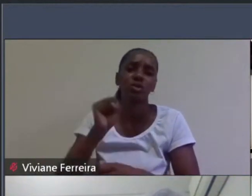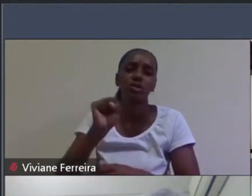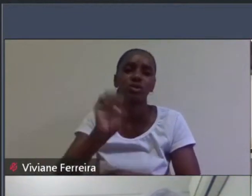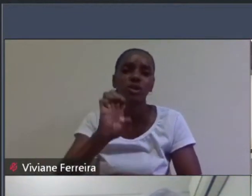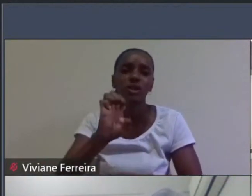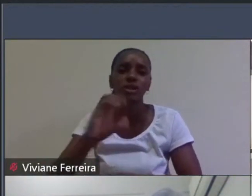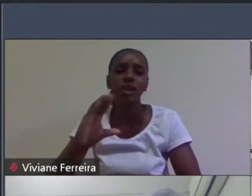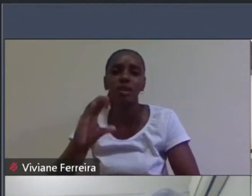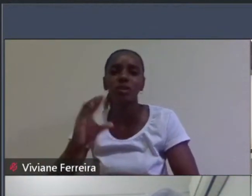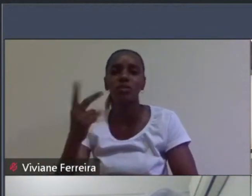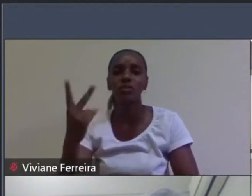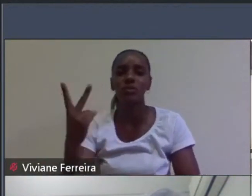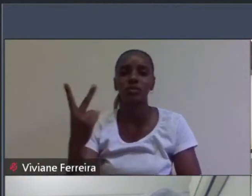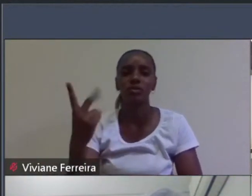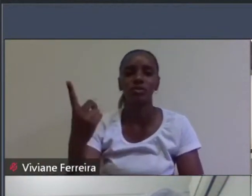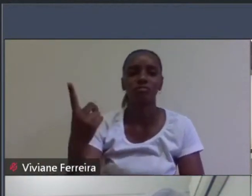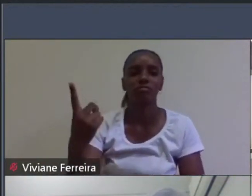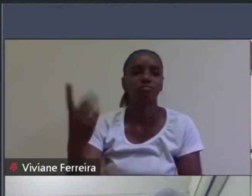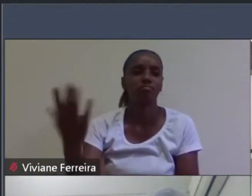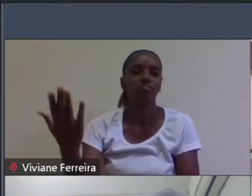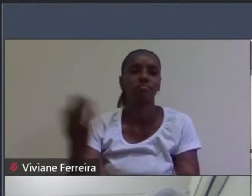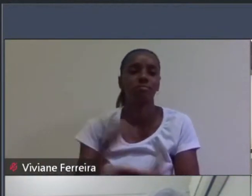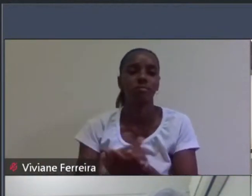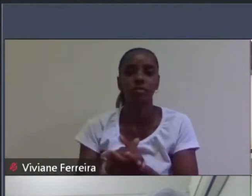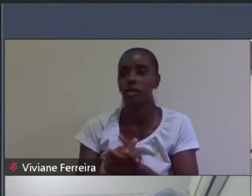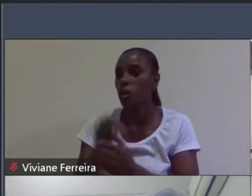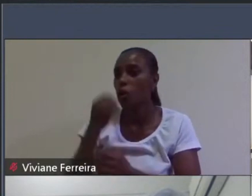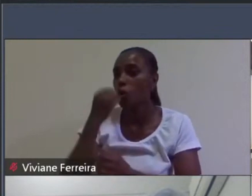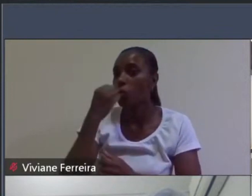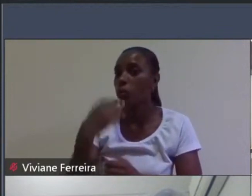bom. A gente...